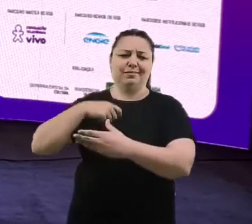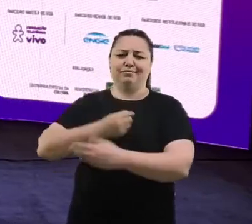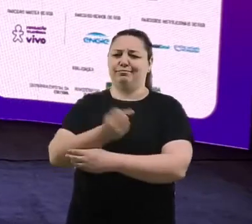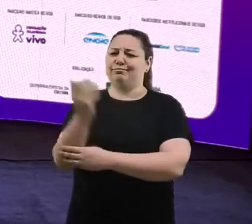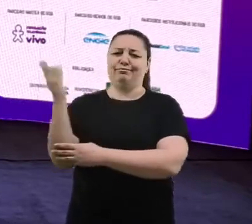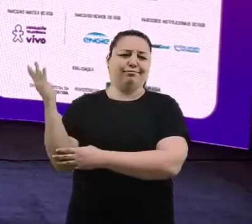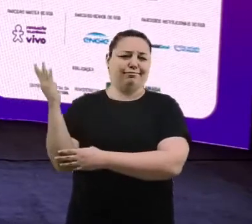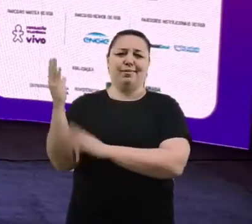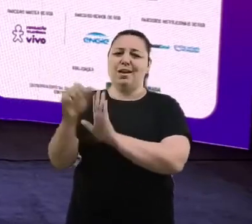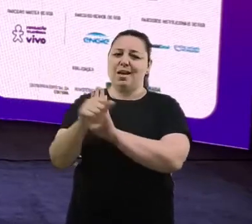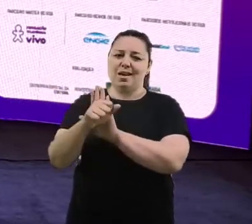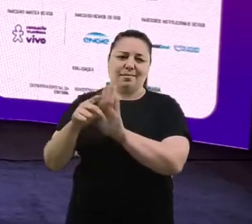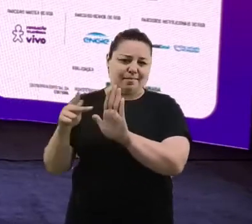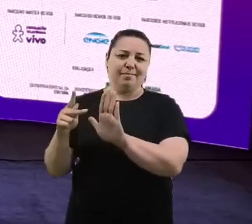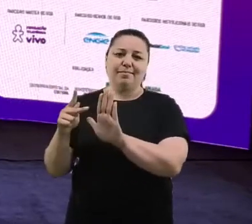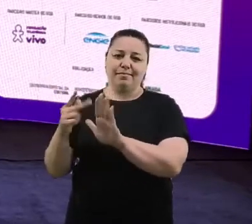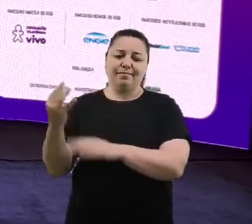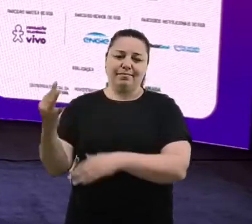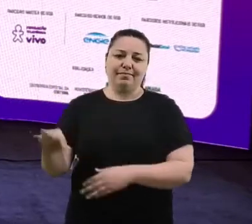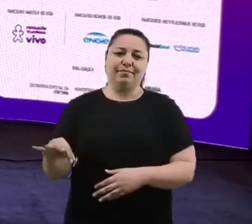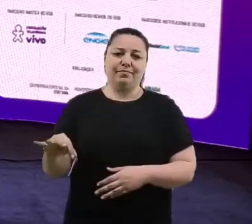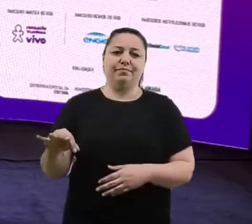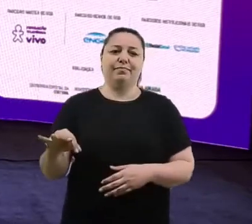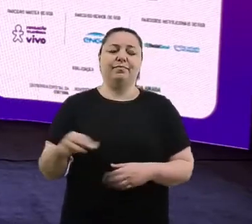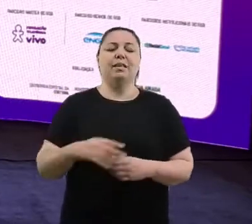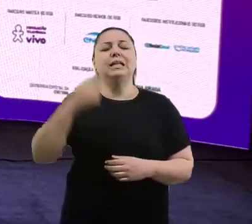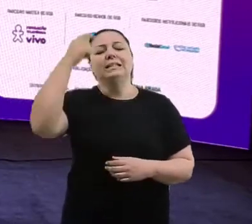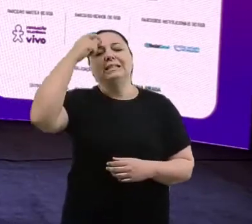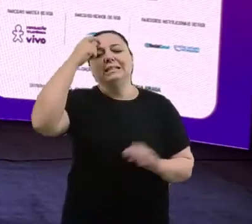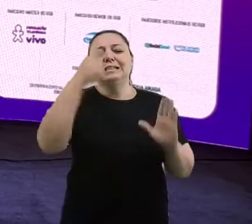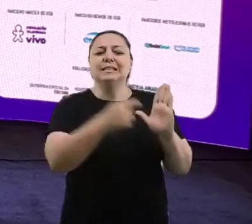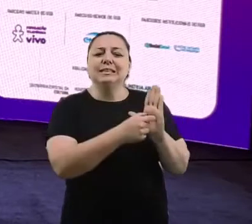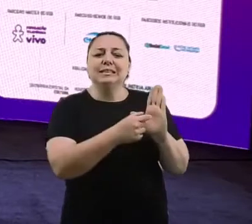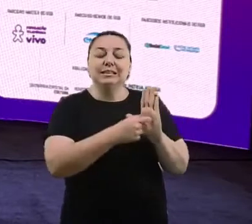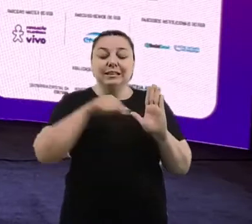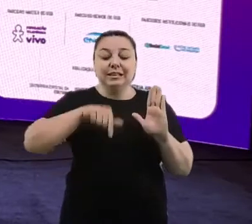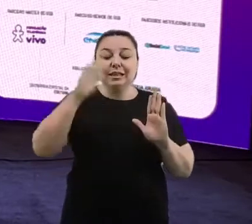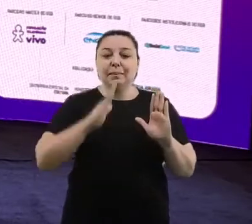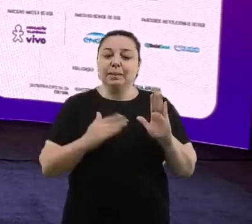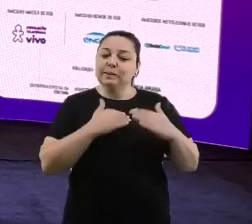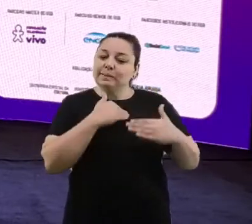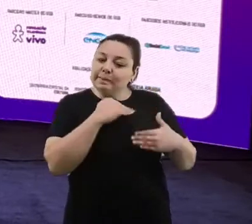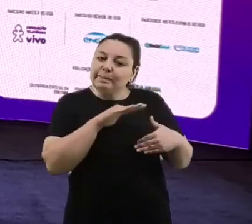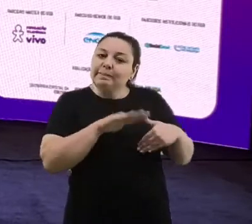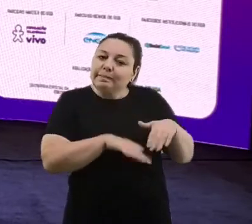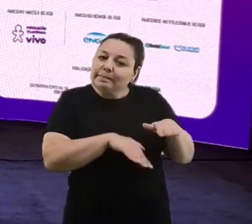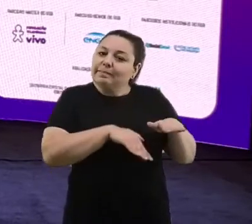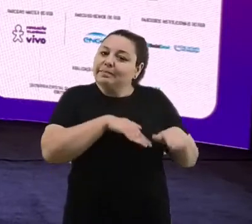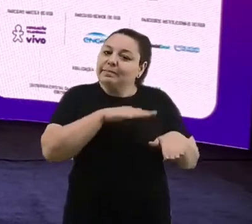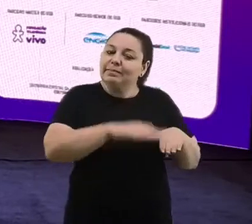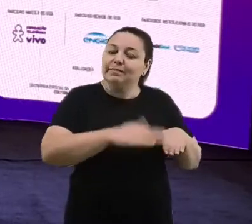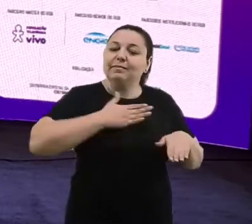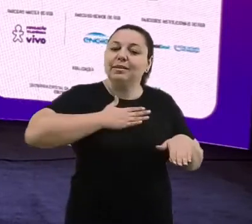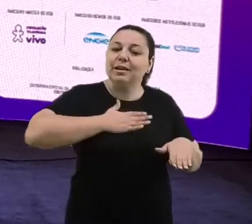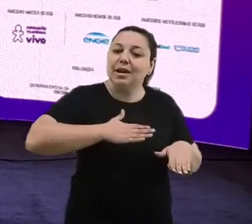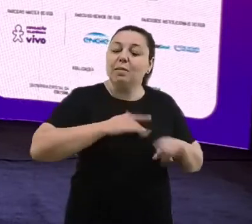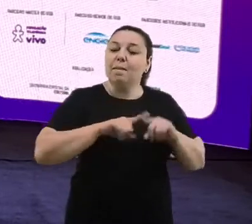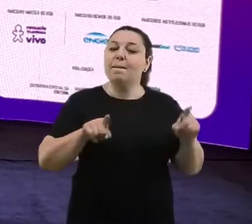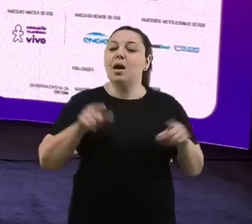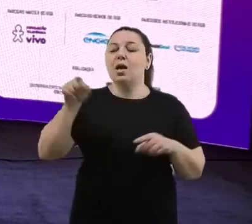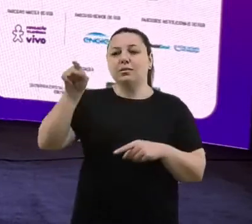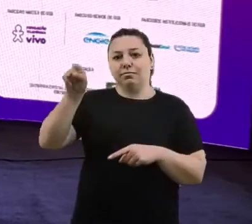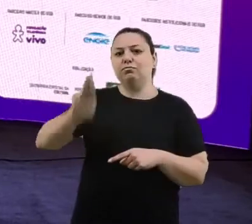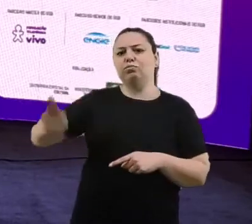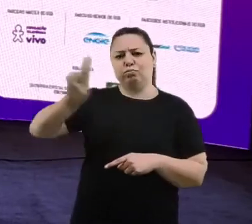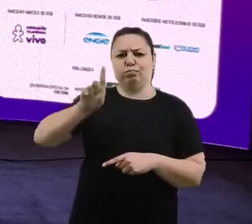delas. Né? A inteligência artificial está engatinhando aqui no Brasil, mas vocês já estão mais avançados no uso para apoio emocional. E